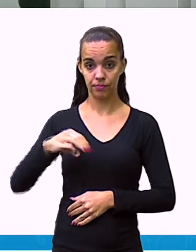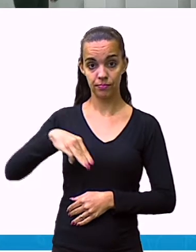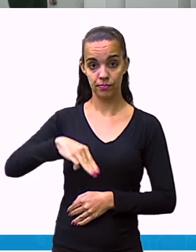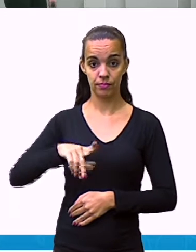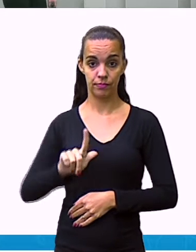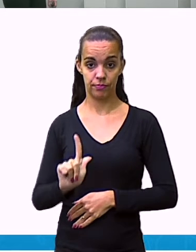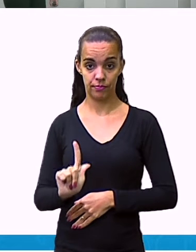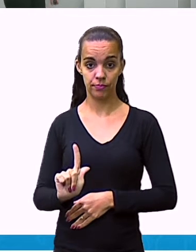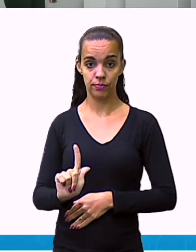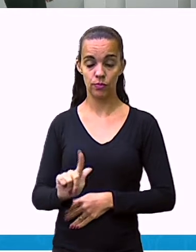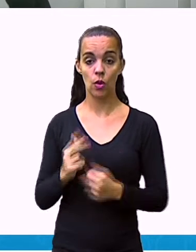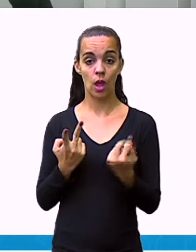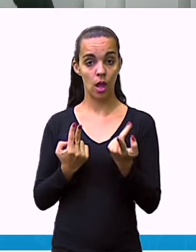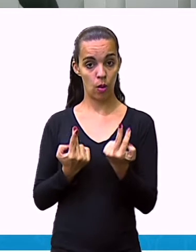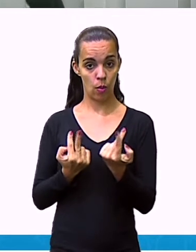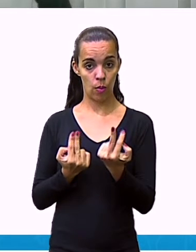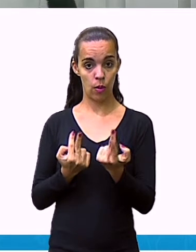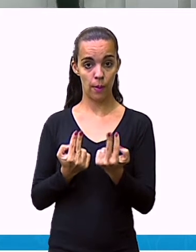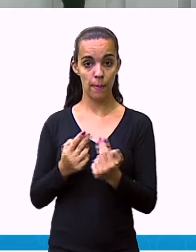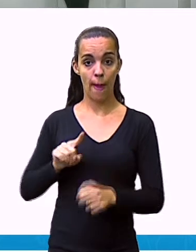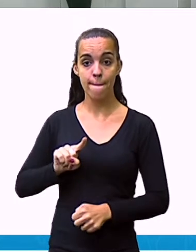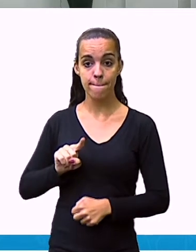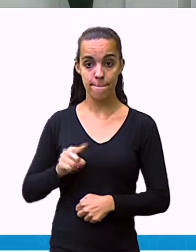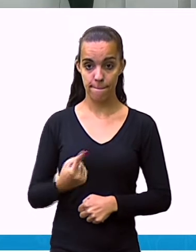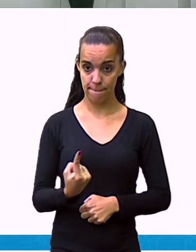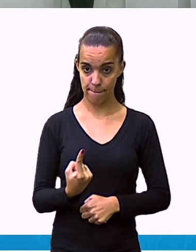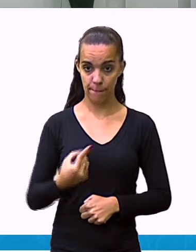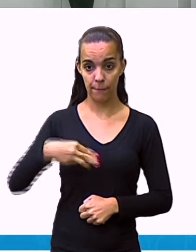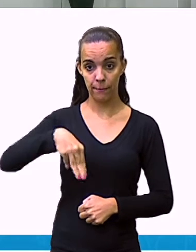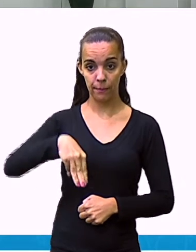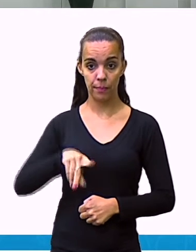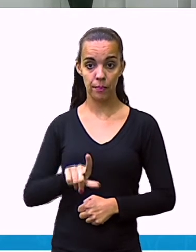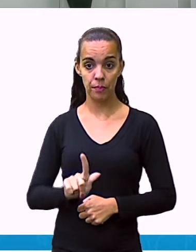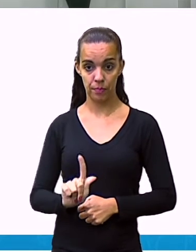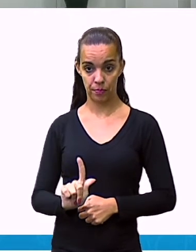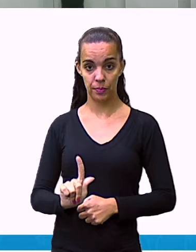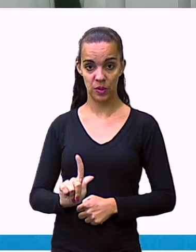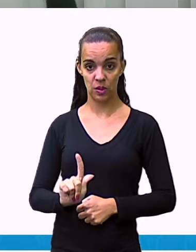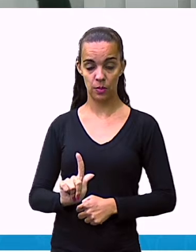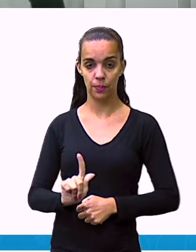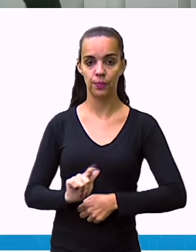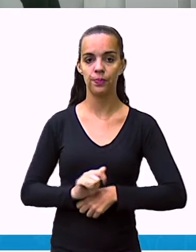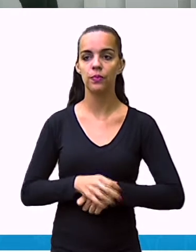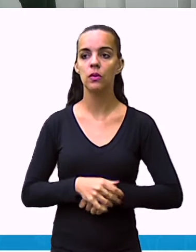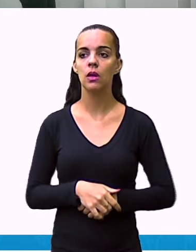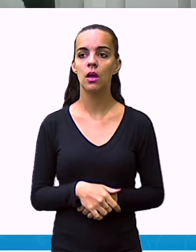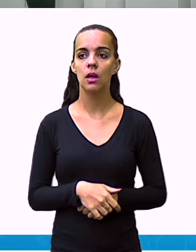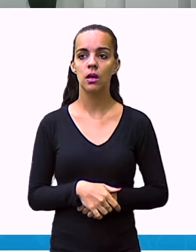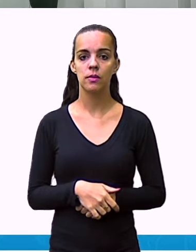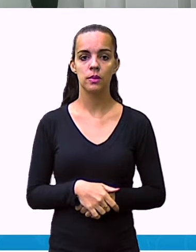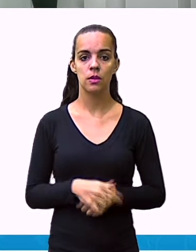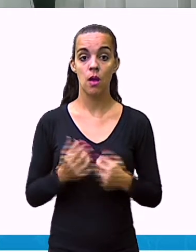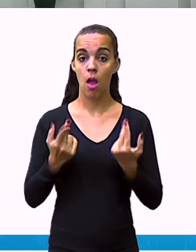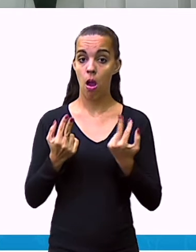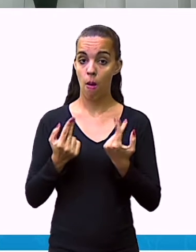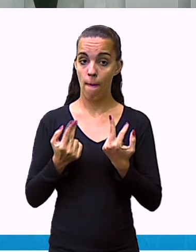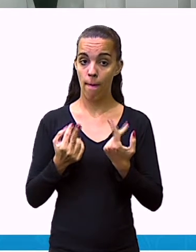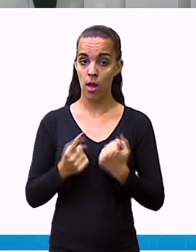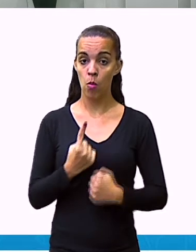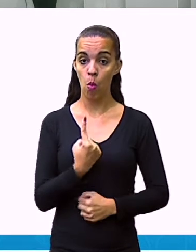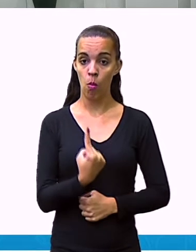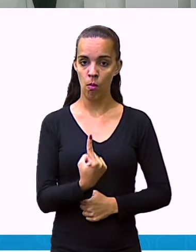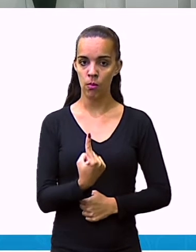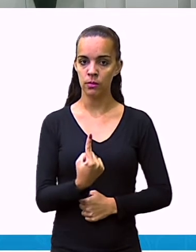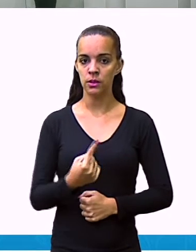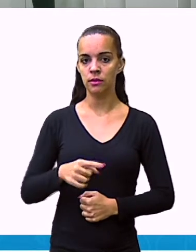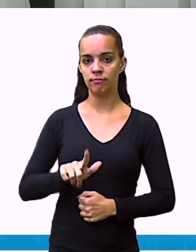miligramas = 1000 mg aqui que é o mesmo que um grama